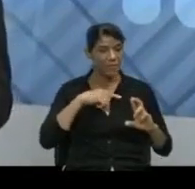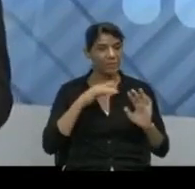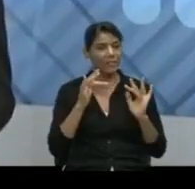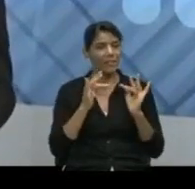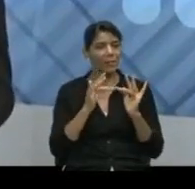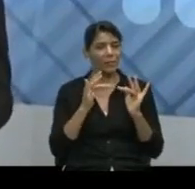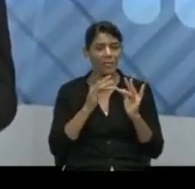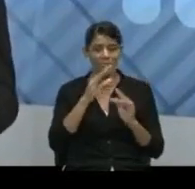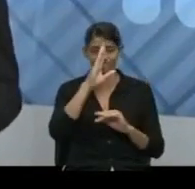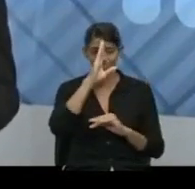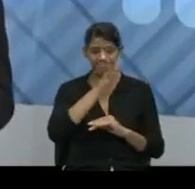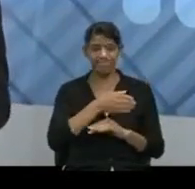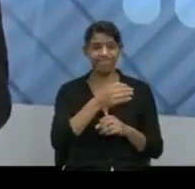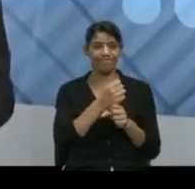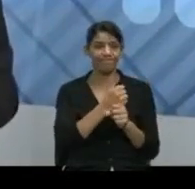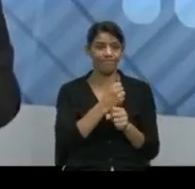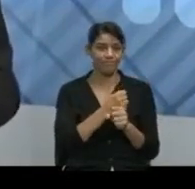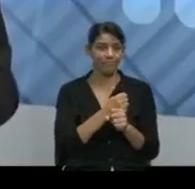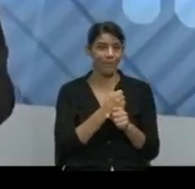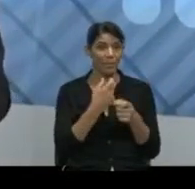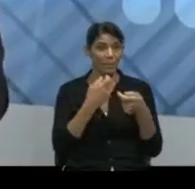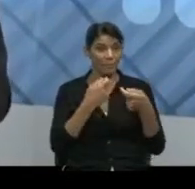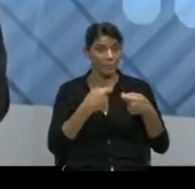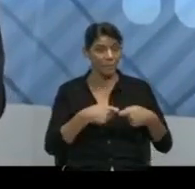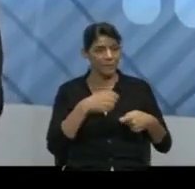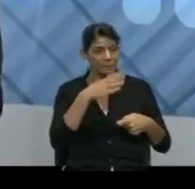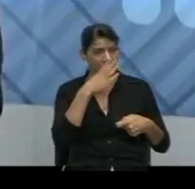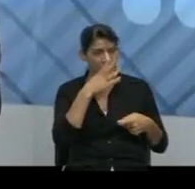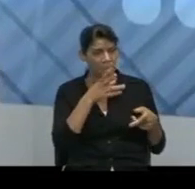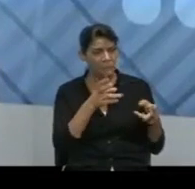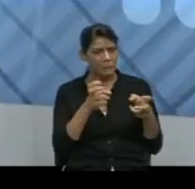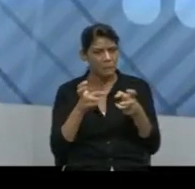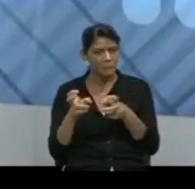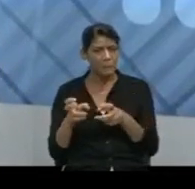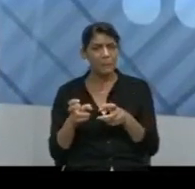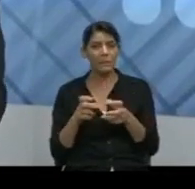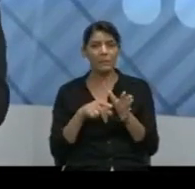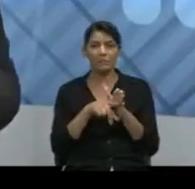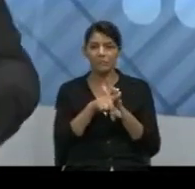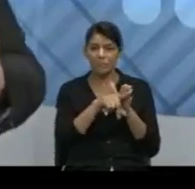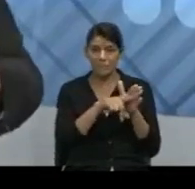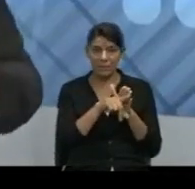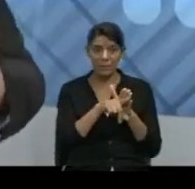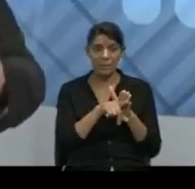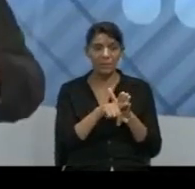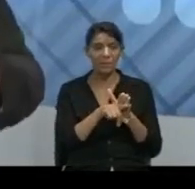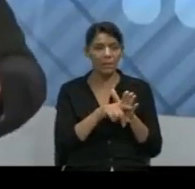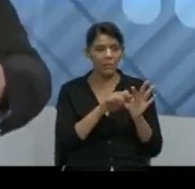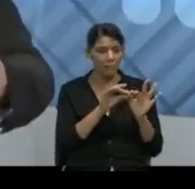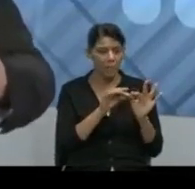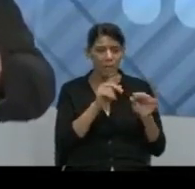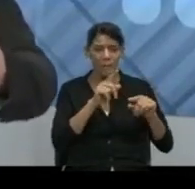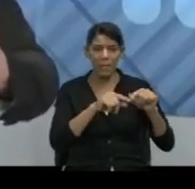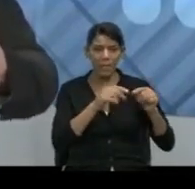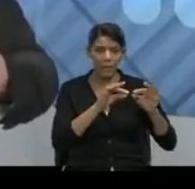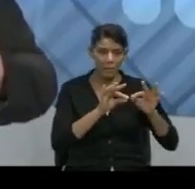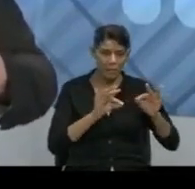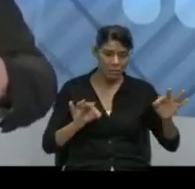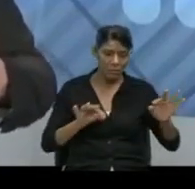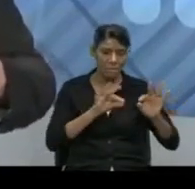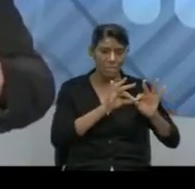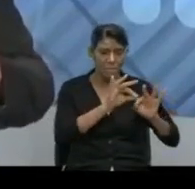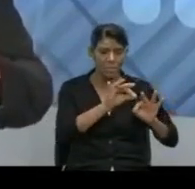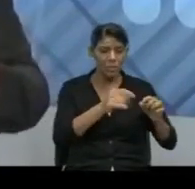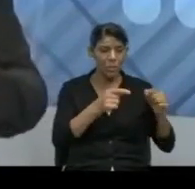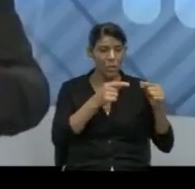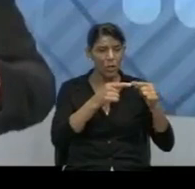contato direto ali com a obra. Você tem que observar aquilo ali de perto, tem que pegar o nível, bater o nível ali